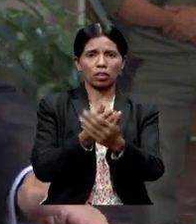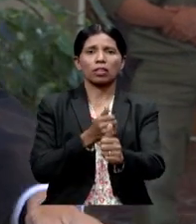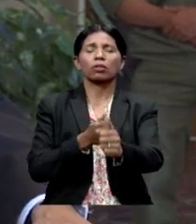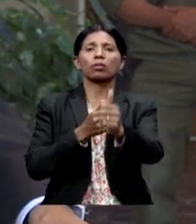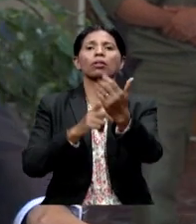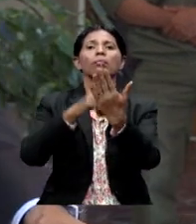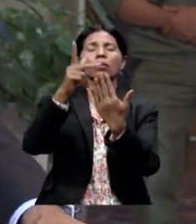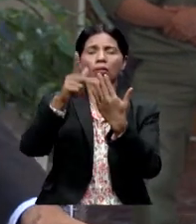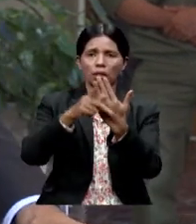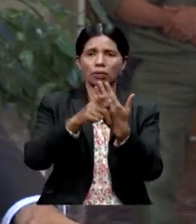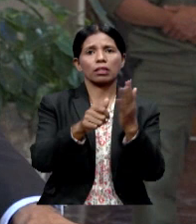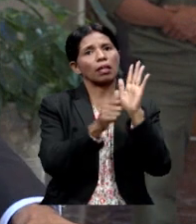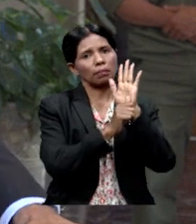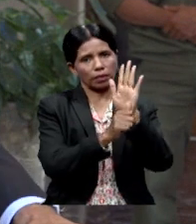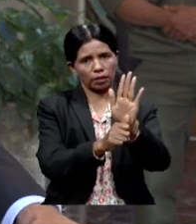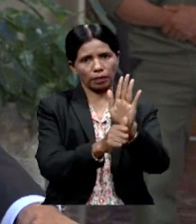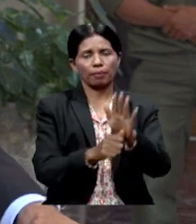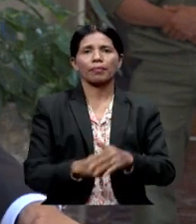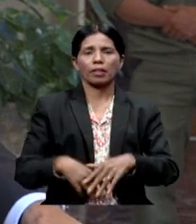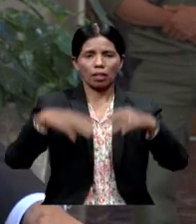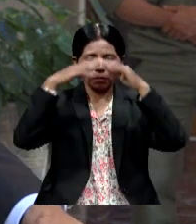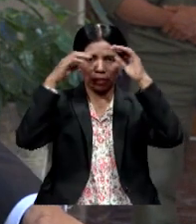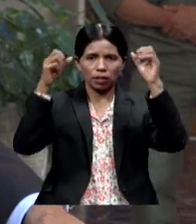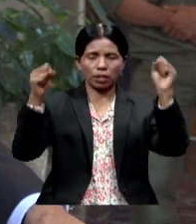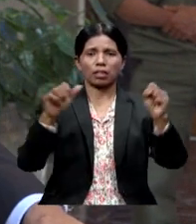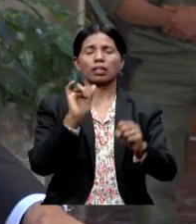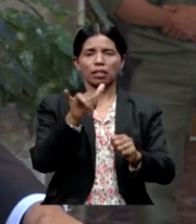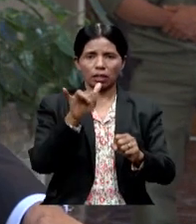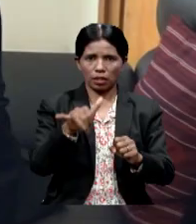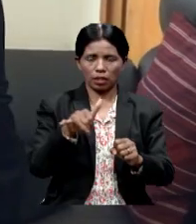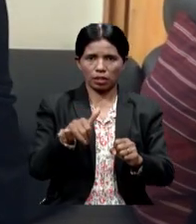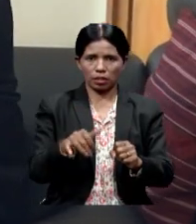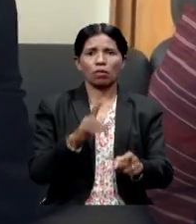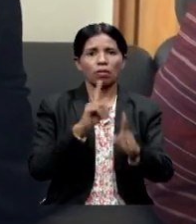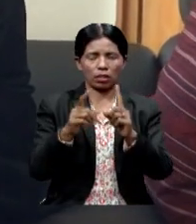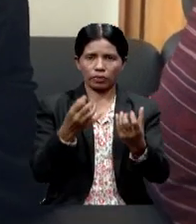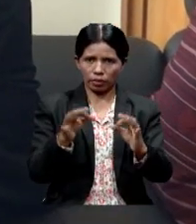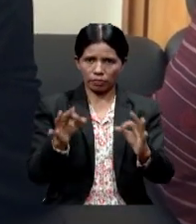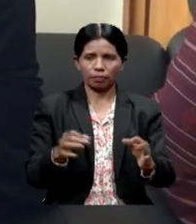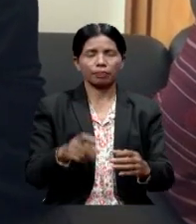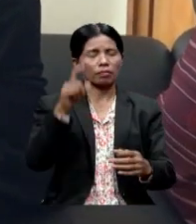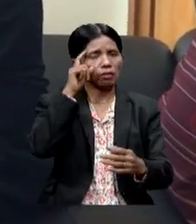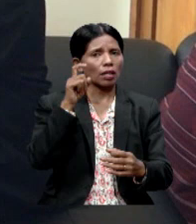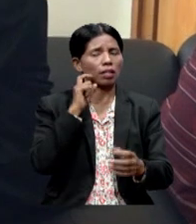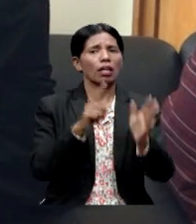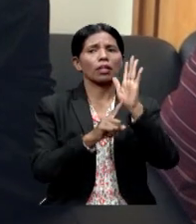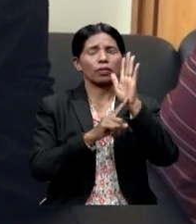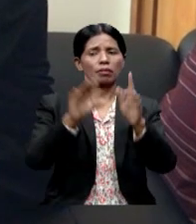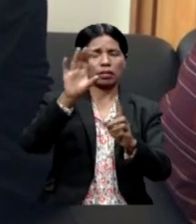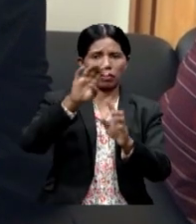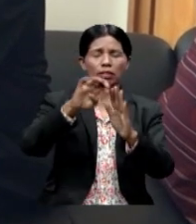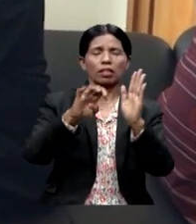se apresenta. É bem, presidente, sim, guarda de honra. Sanana mos hatoba se festado com